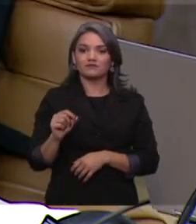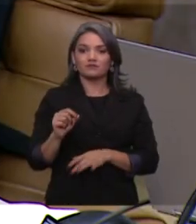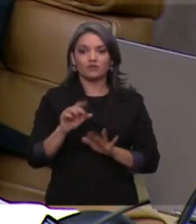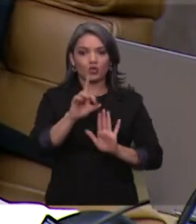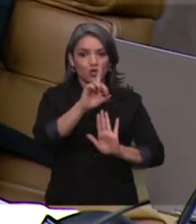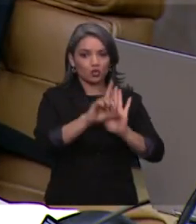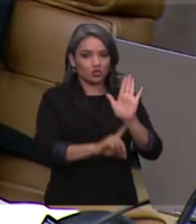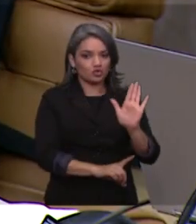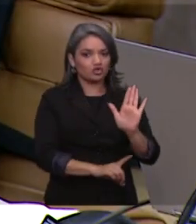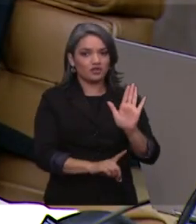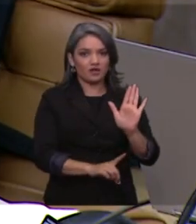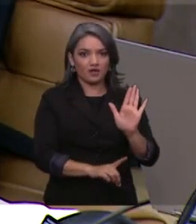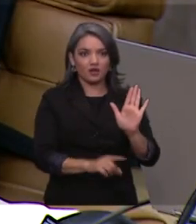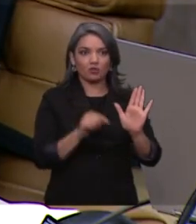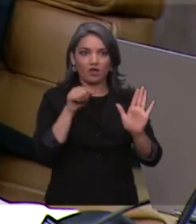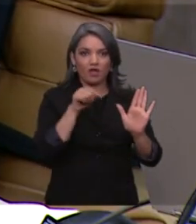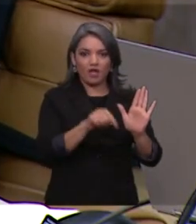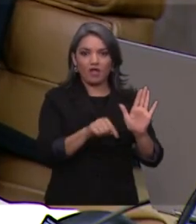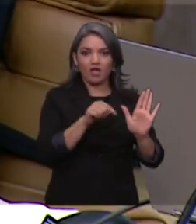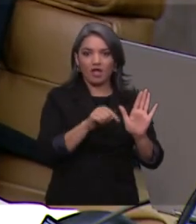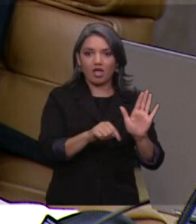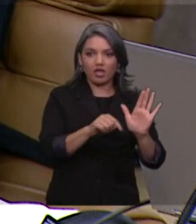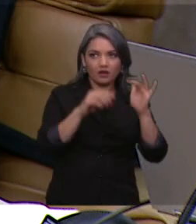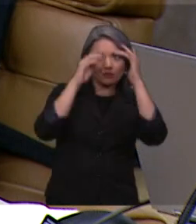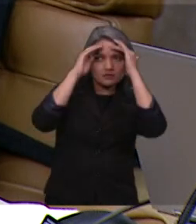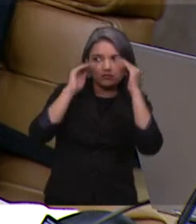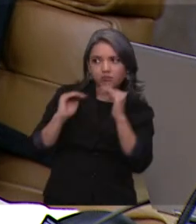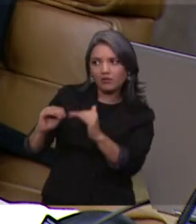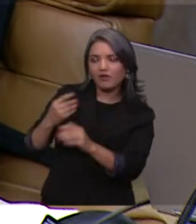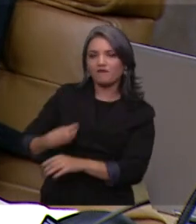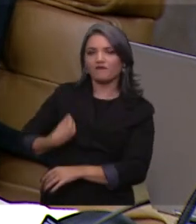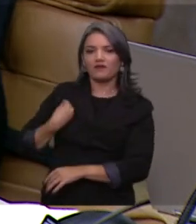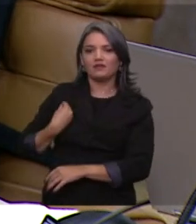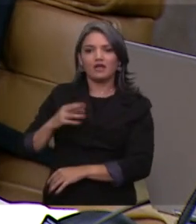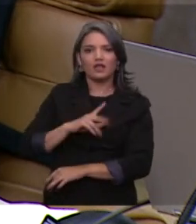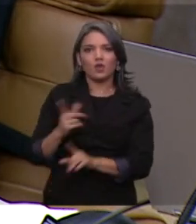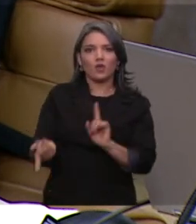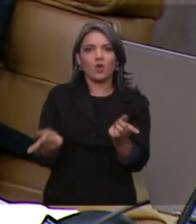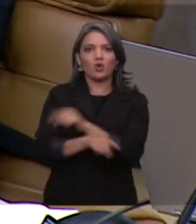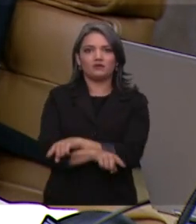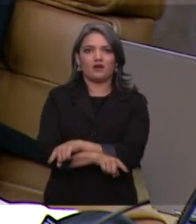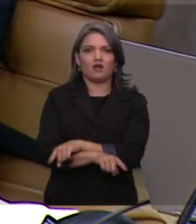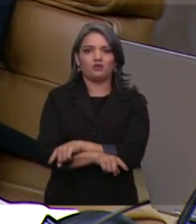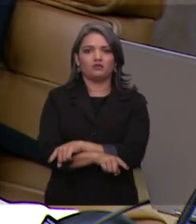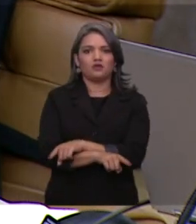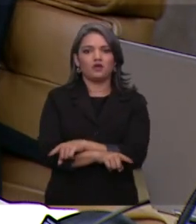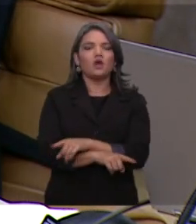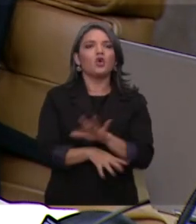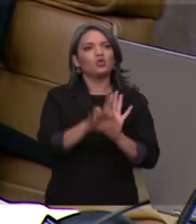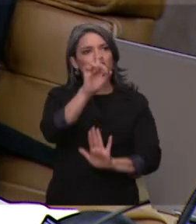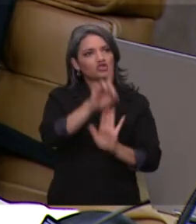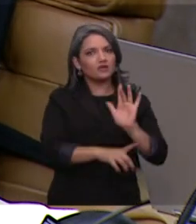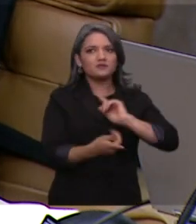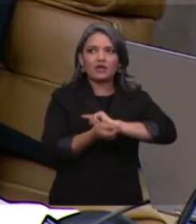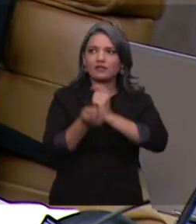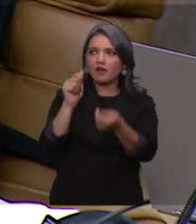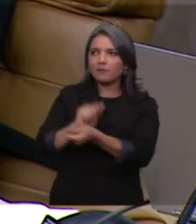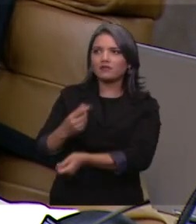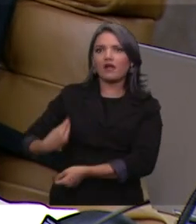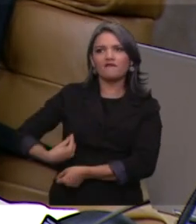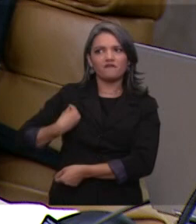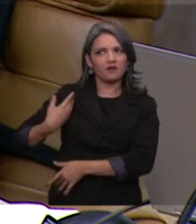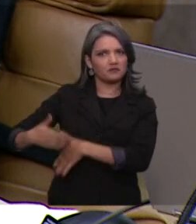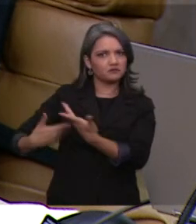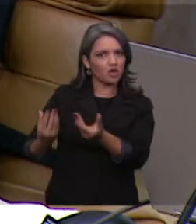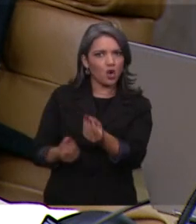vida, não é a vida que é feita para o direito. A vida não tem que se acanhar para caber no direito, o direito é que tem que se conformar à vida. E eu acho que, neste